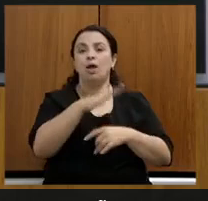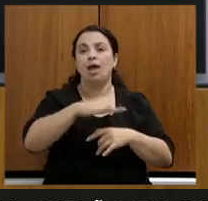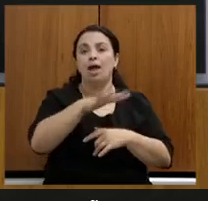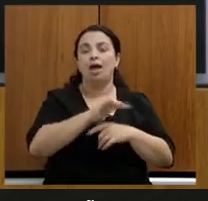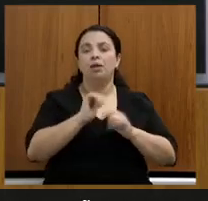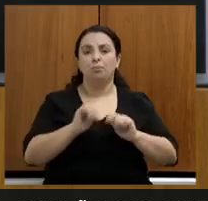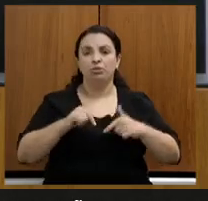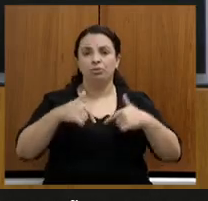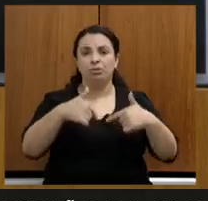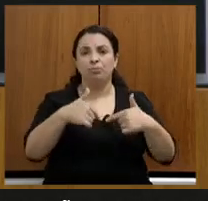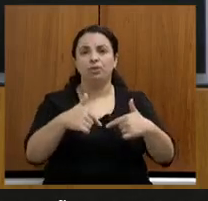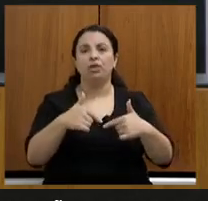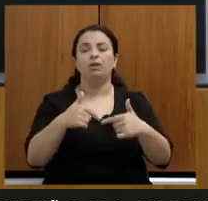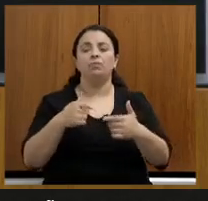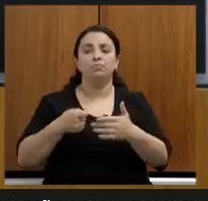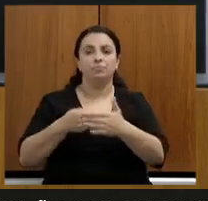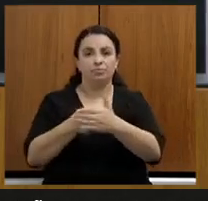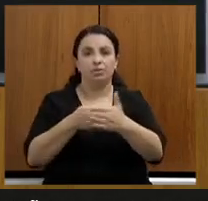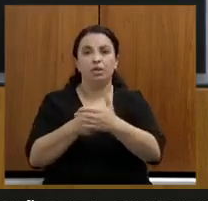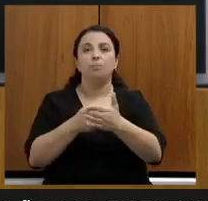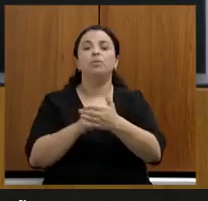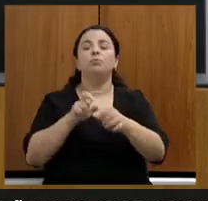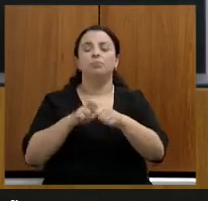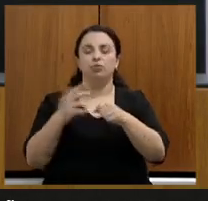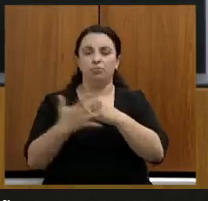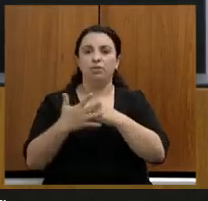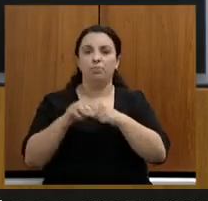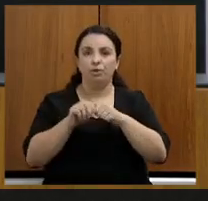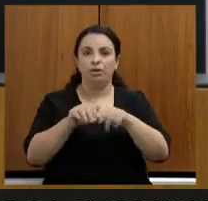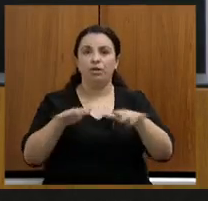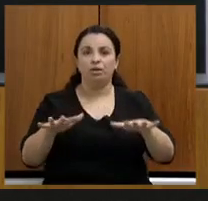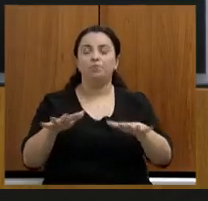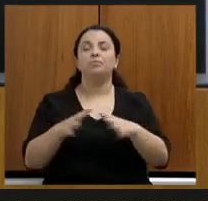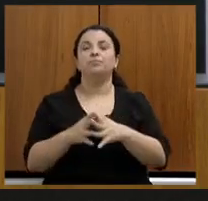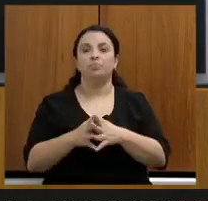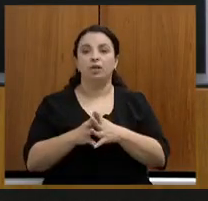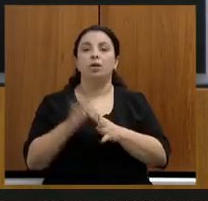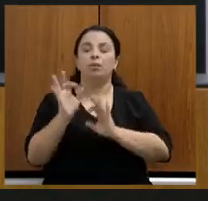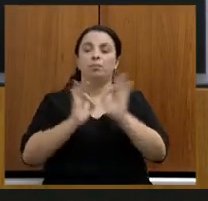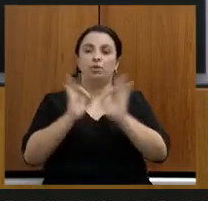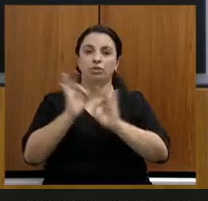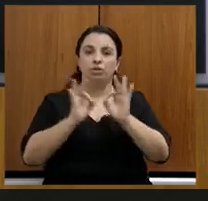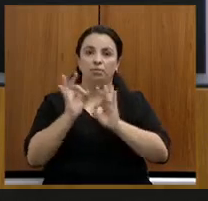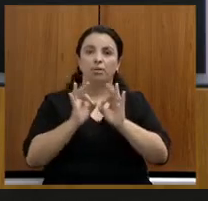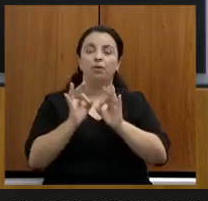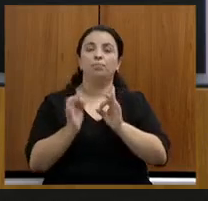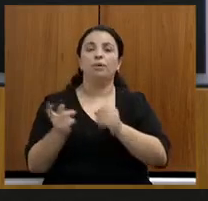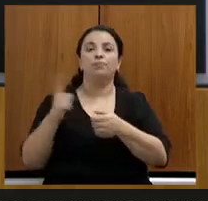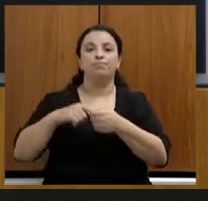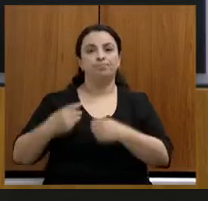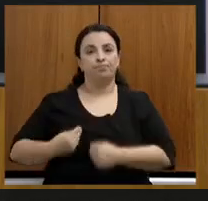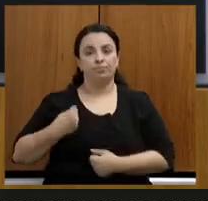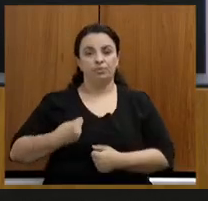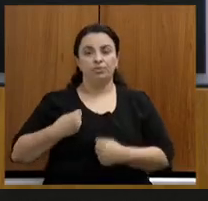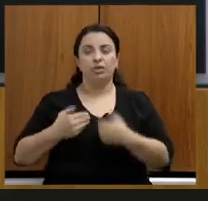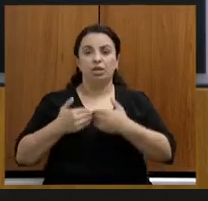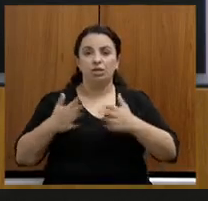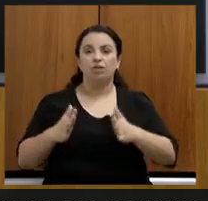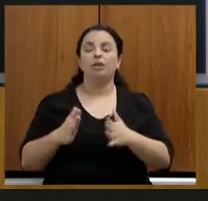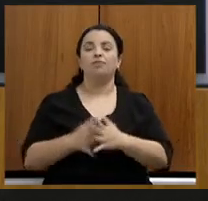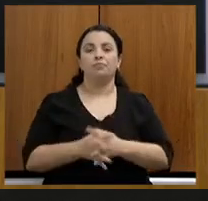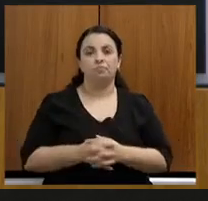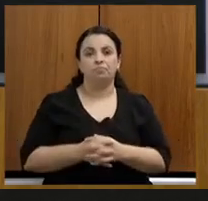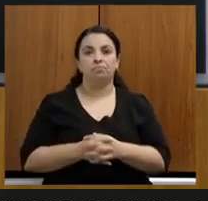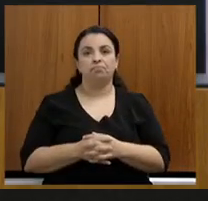de Covid-19 e seus impactos, bem como sobre o planejamento para a retomada das atividades rotineiras.